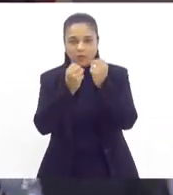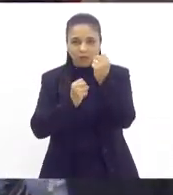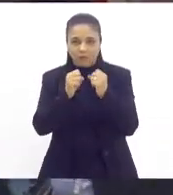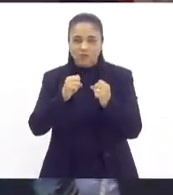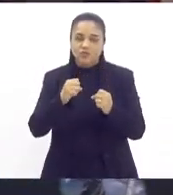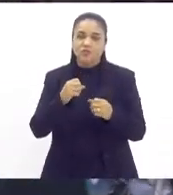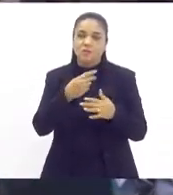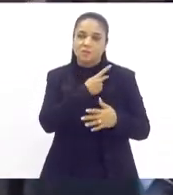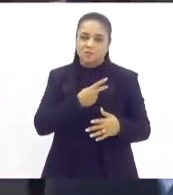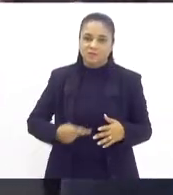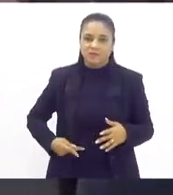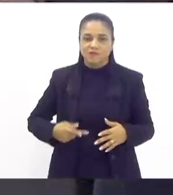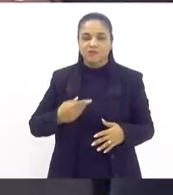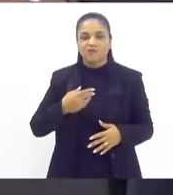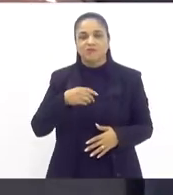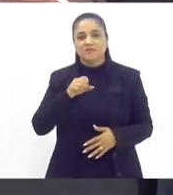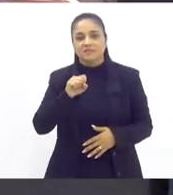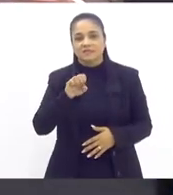Duarte.